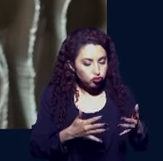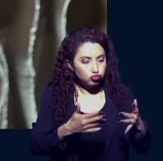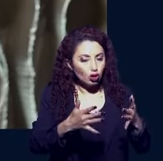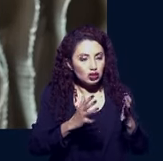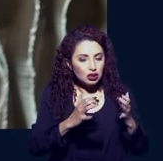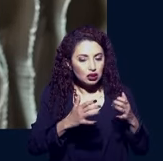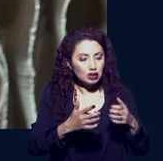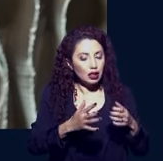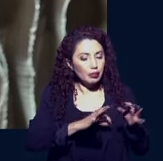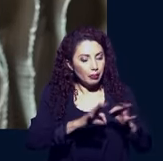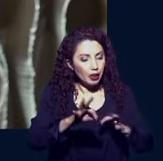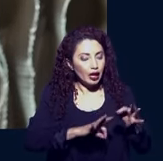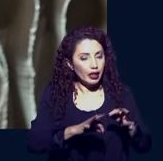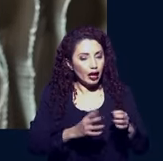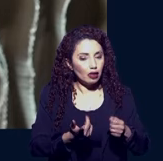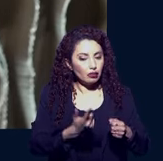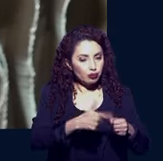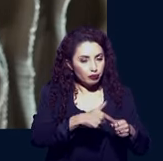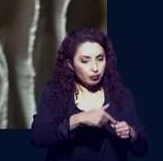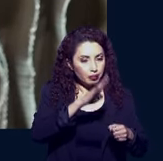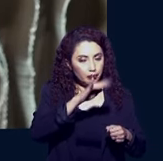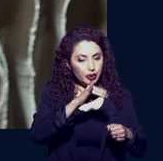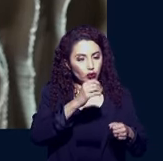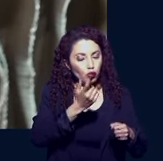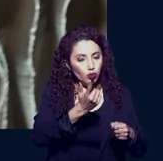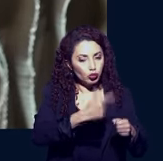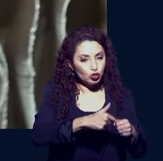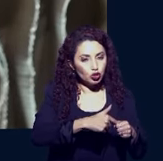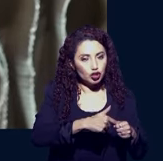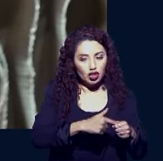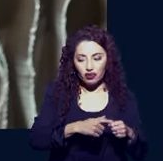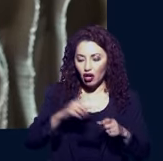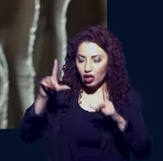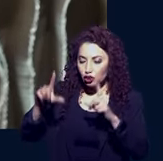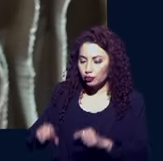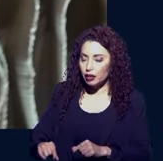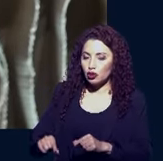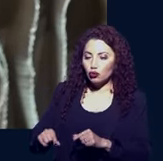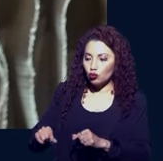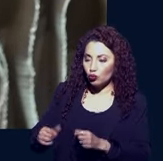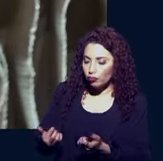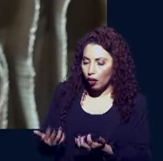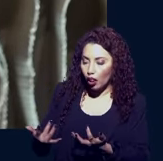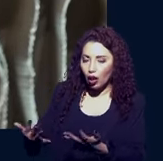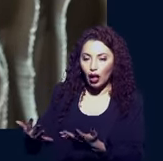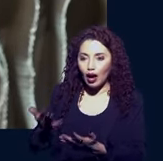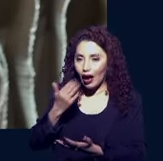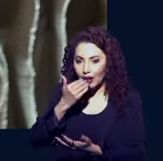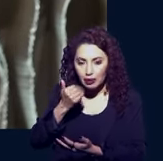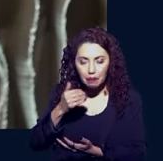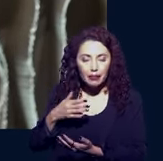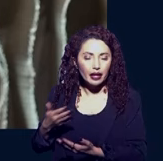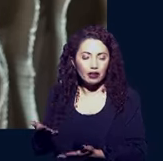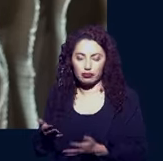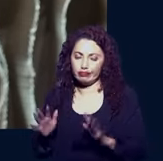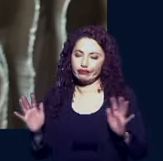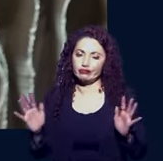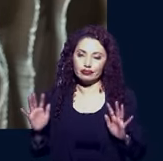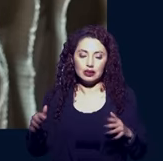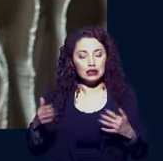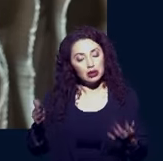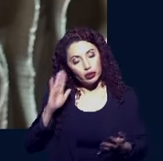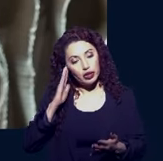sacrificasse a produção de alimentos né Então essa distinção que alguns mercados mais do que outros fazem eh e aí o acho que o